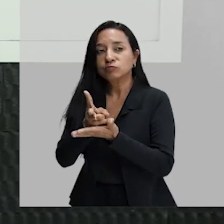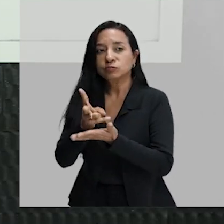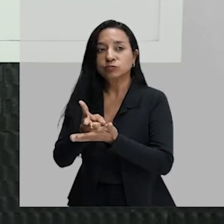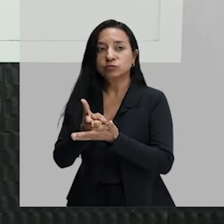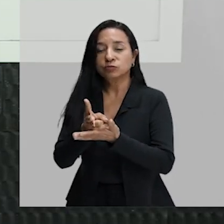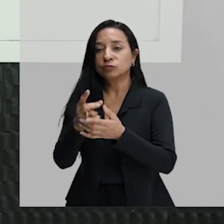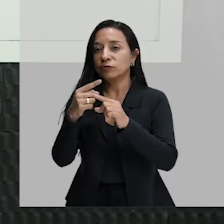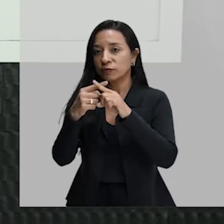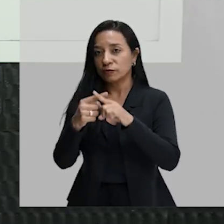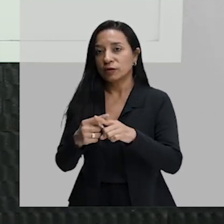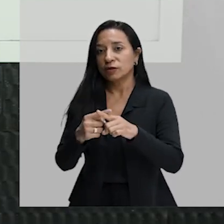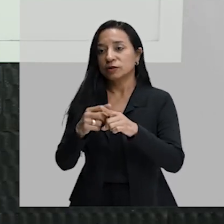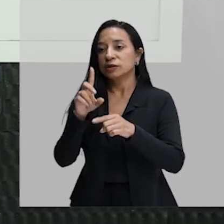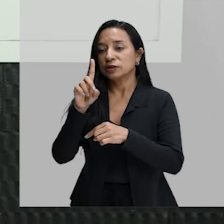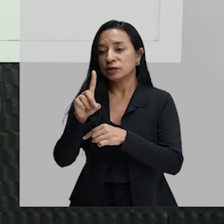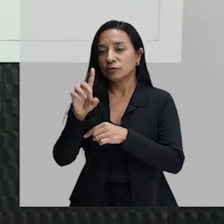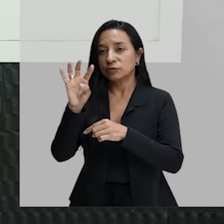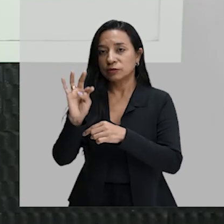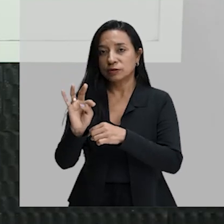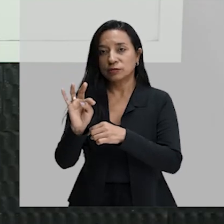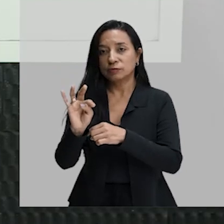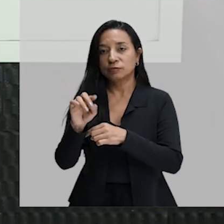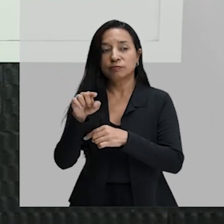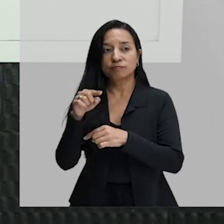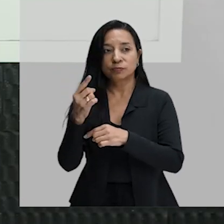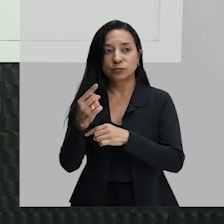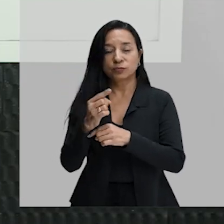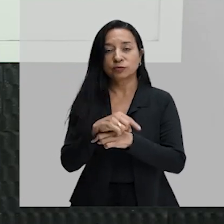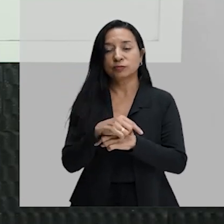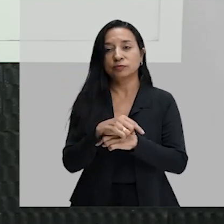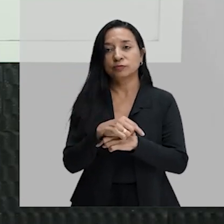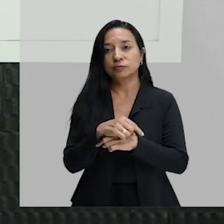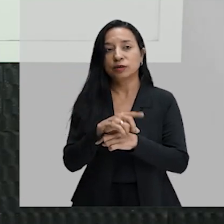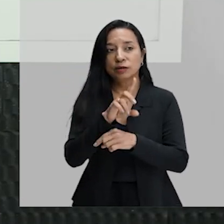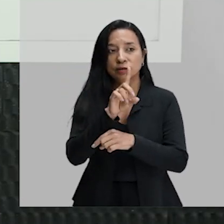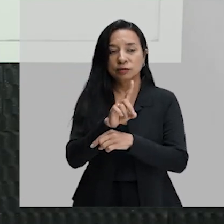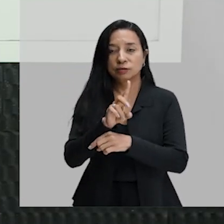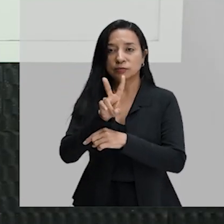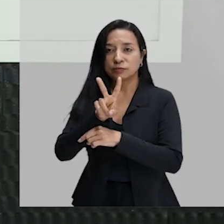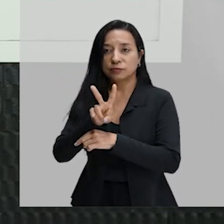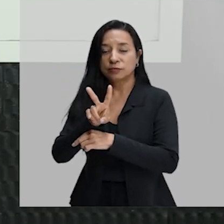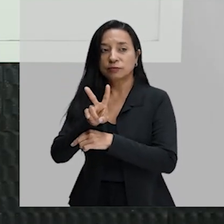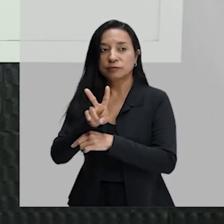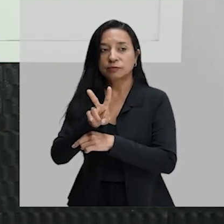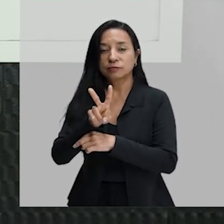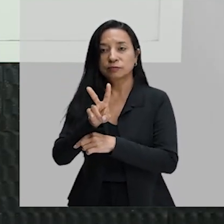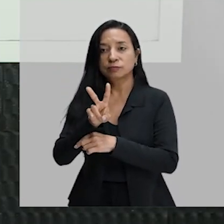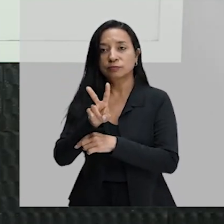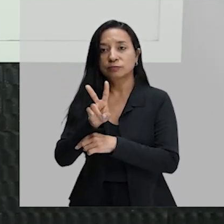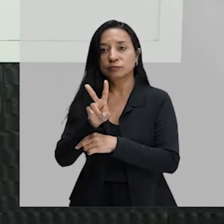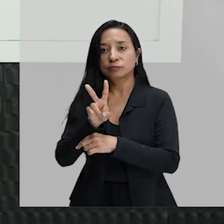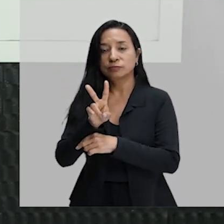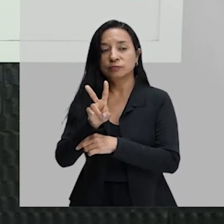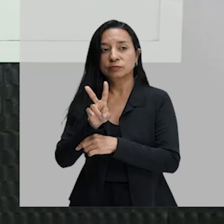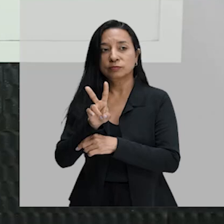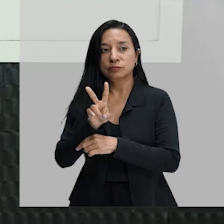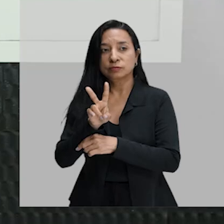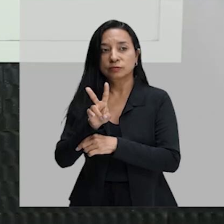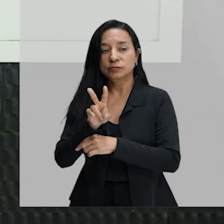E o volume, né, aparente, ele é dado pelo volume